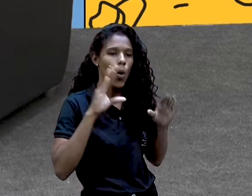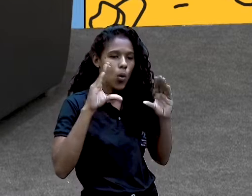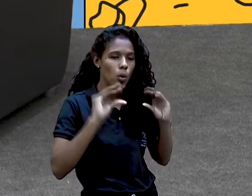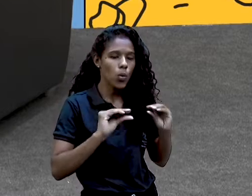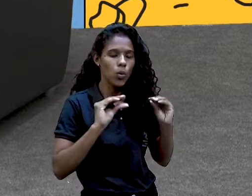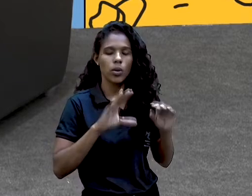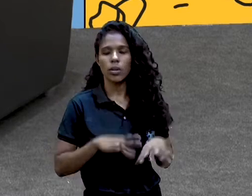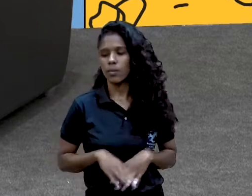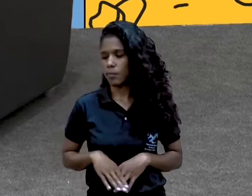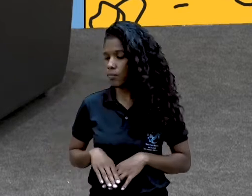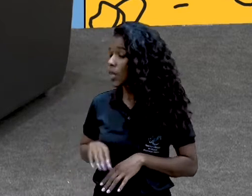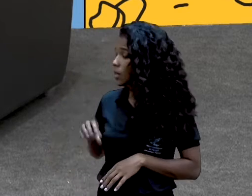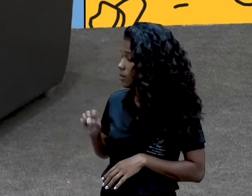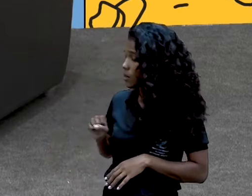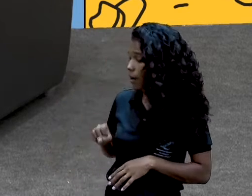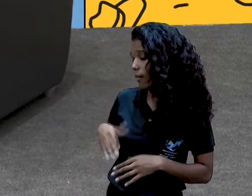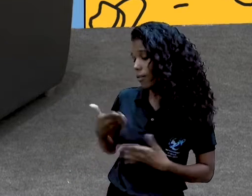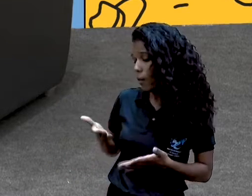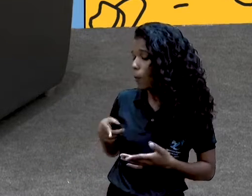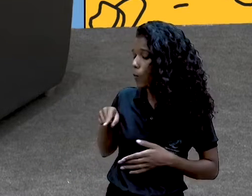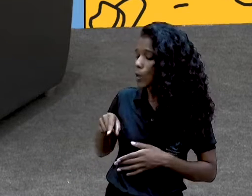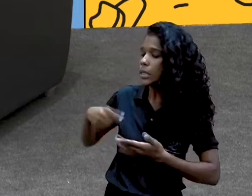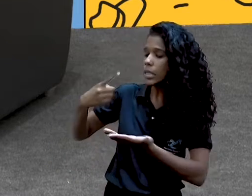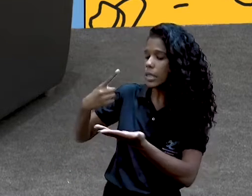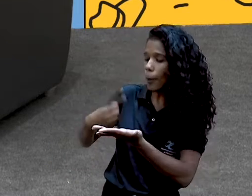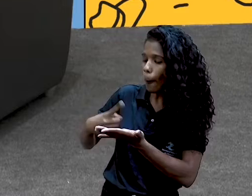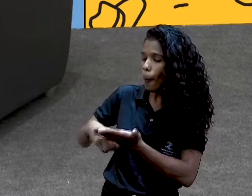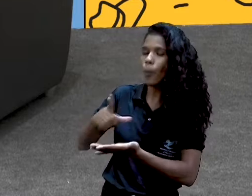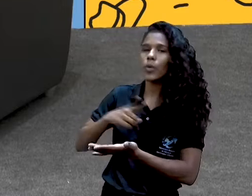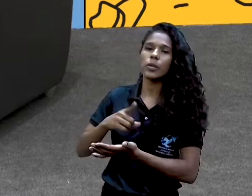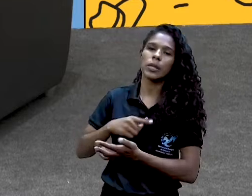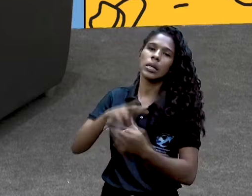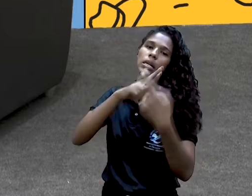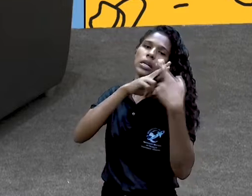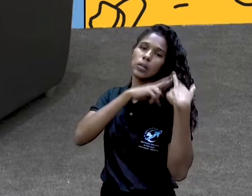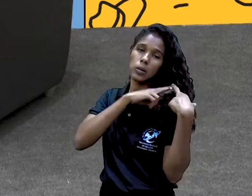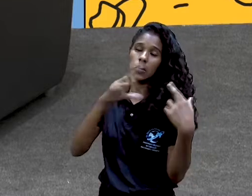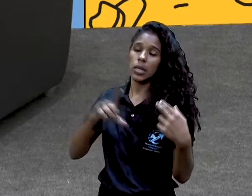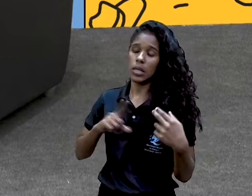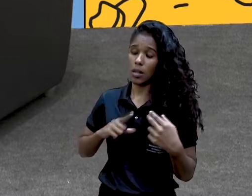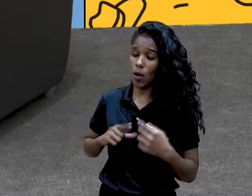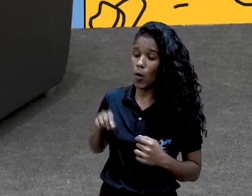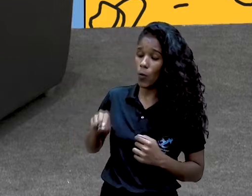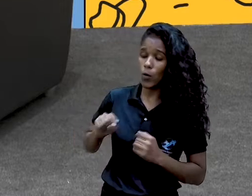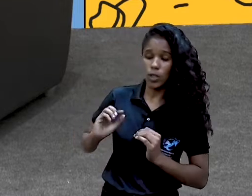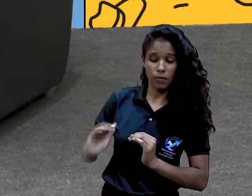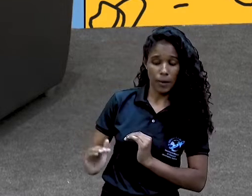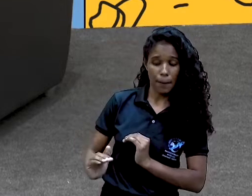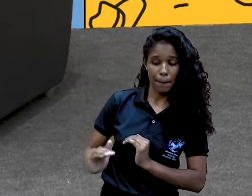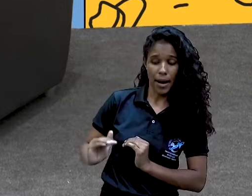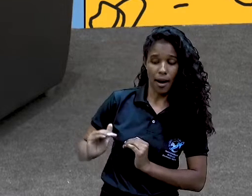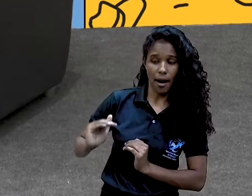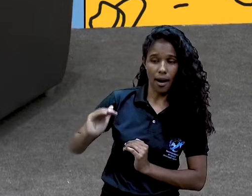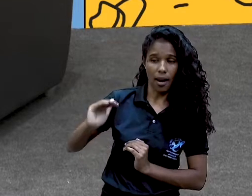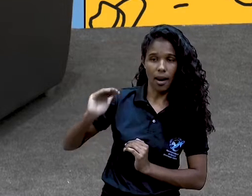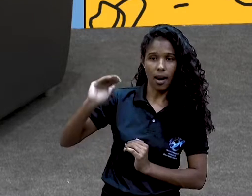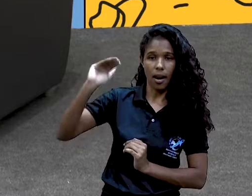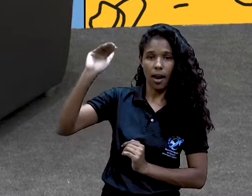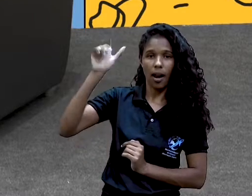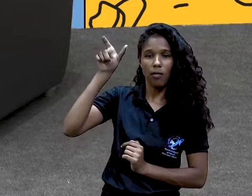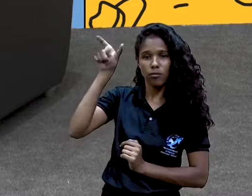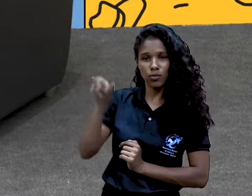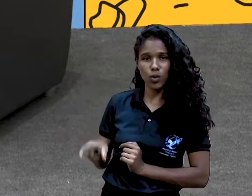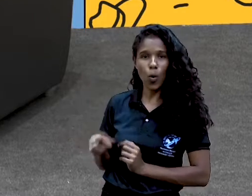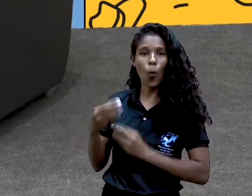né, uma pessoa adulta, você vai pensar assim, nossa, eu tenho que cumprir as minhas tarefas, seja para o meu trabalho, seja para os meus estudos.